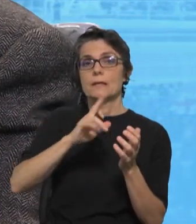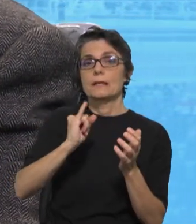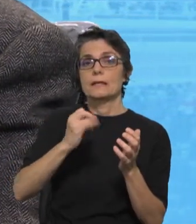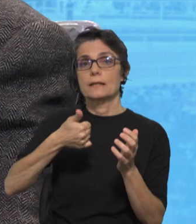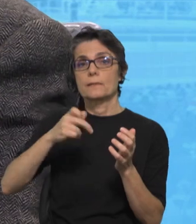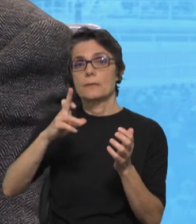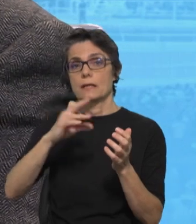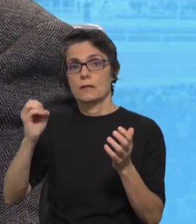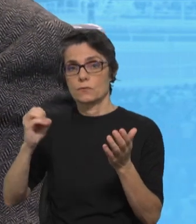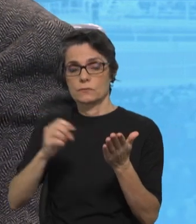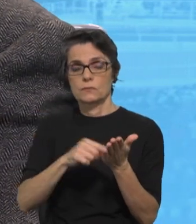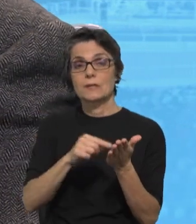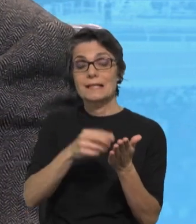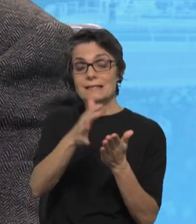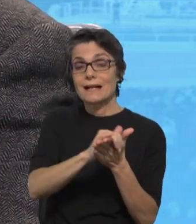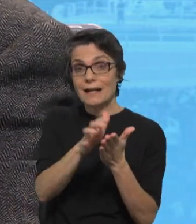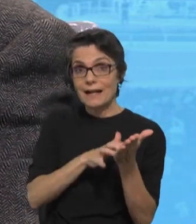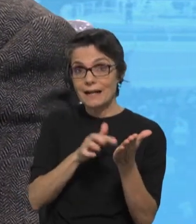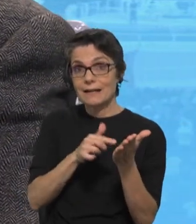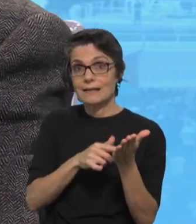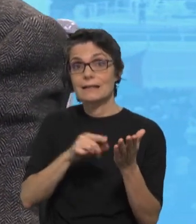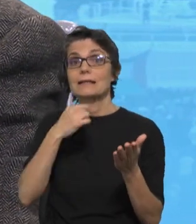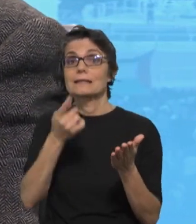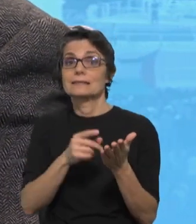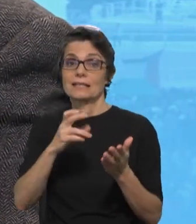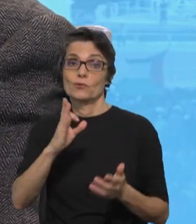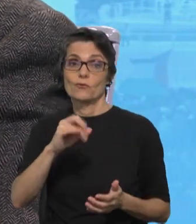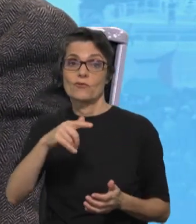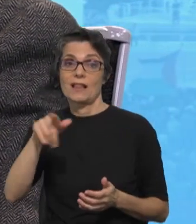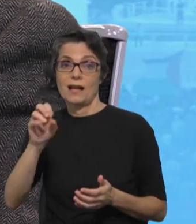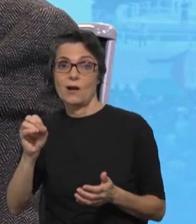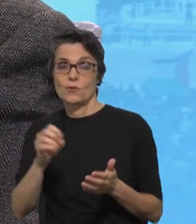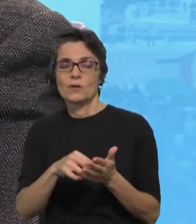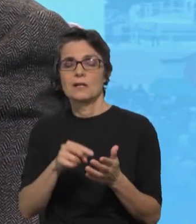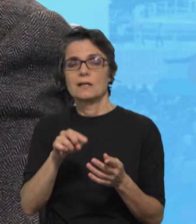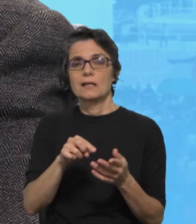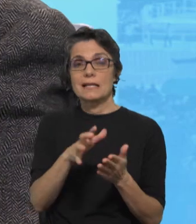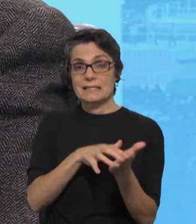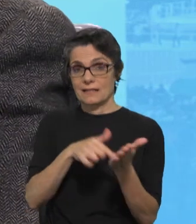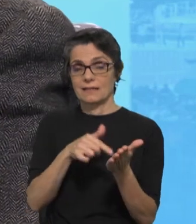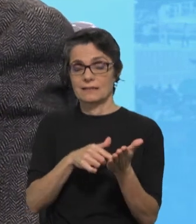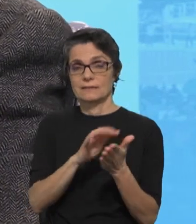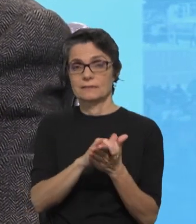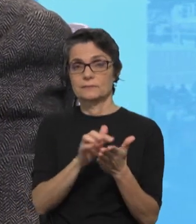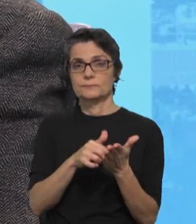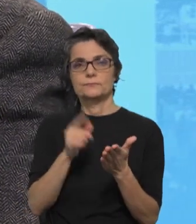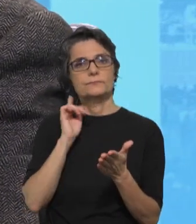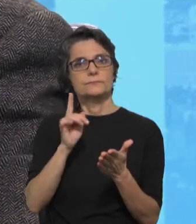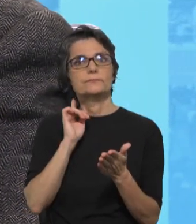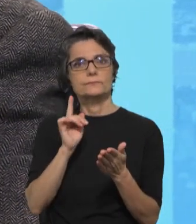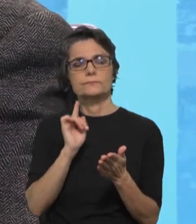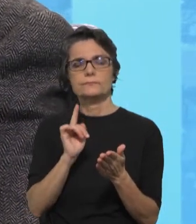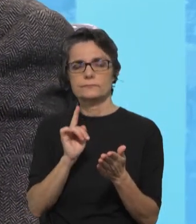Falcão. Agora, essa carta que refere... Bom, Dom Manuel Falcão tinha tido uma importância